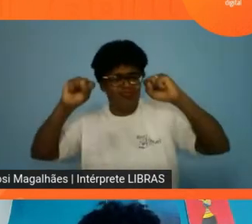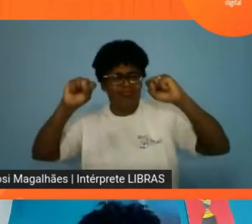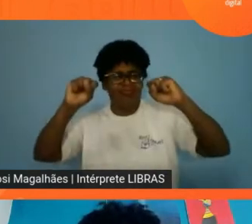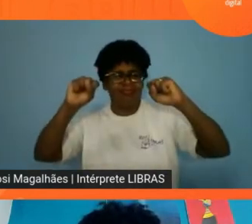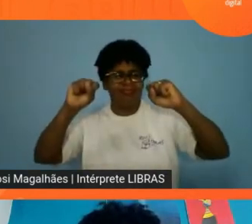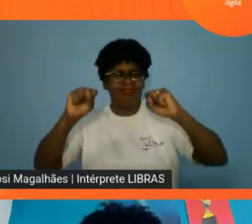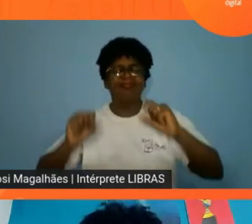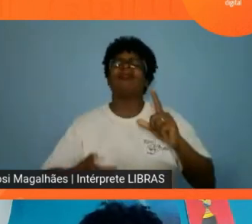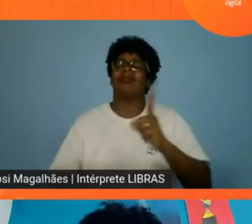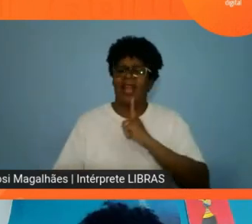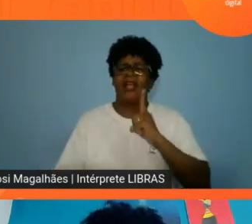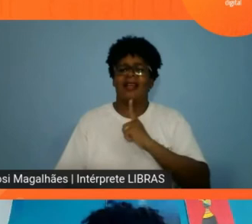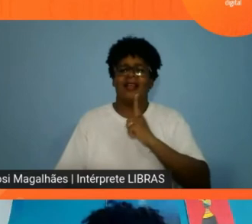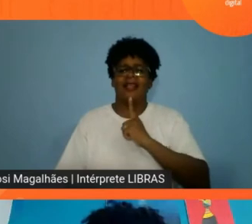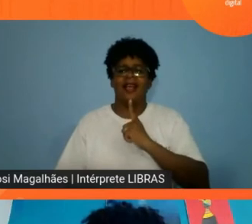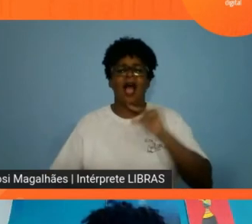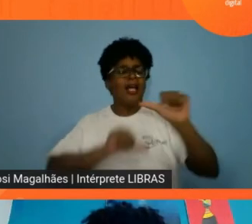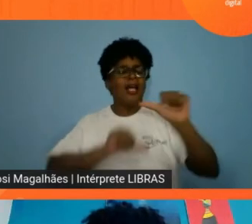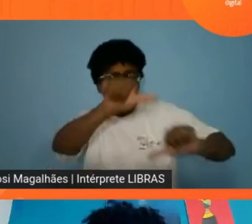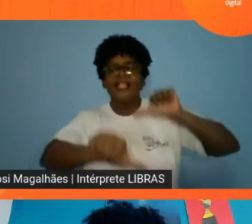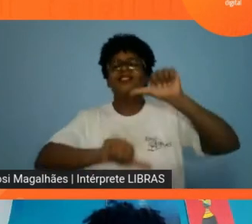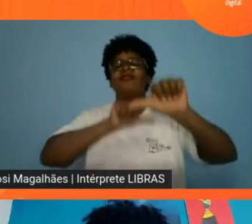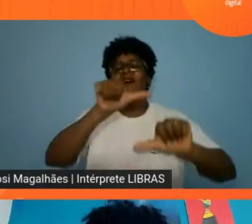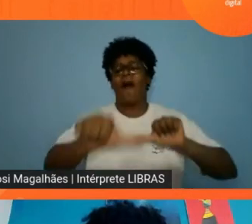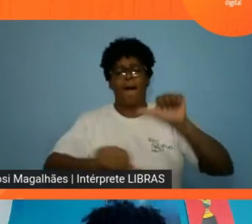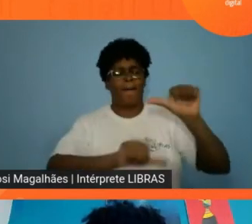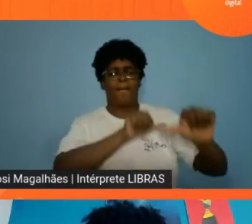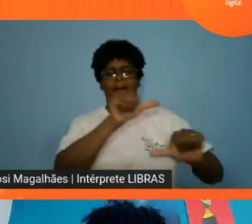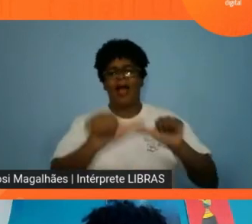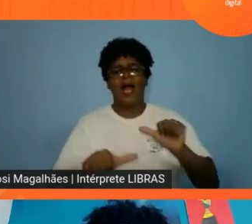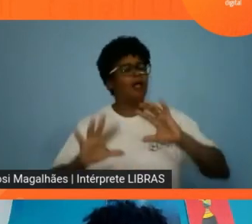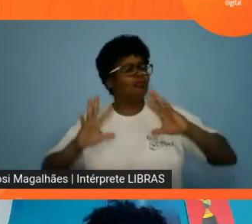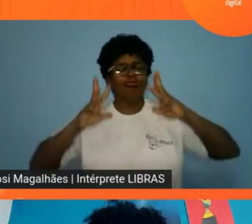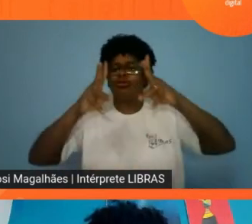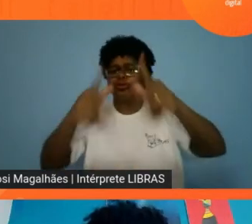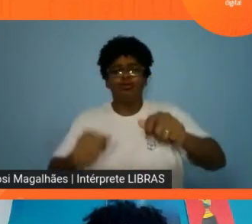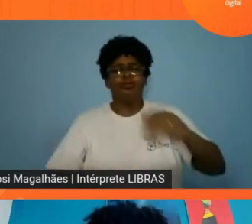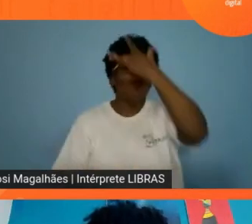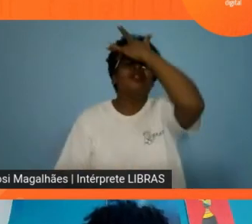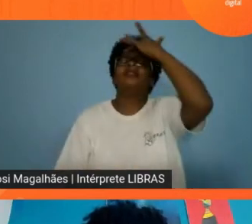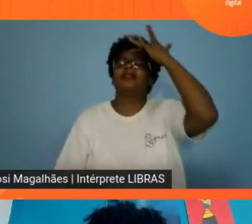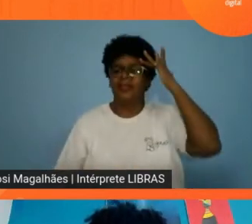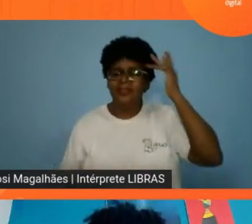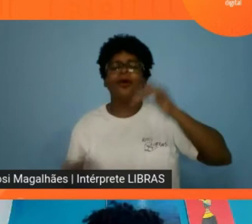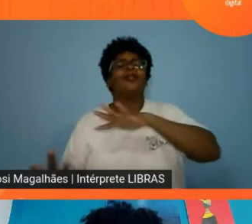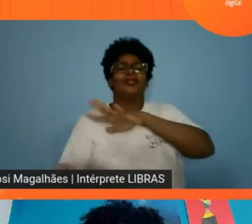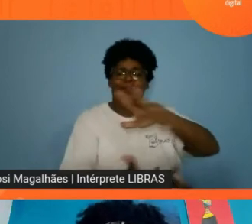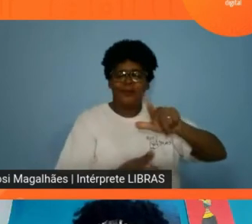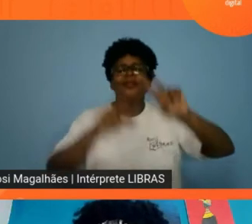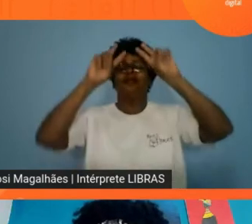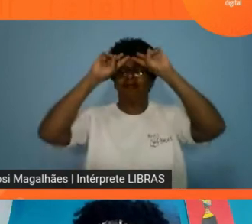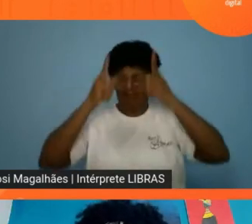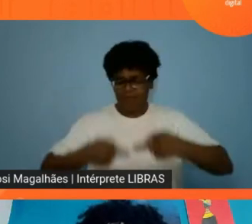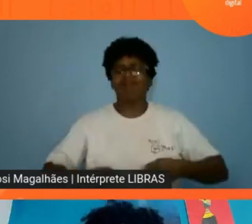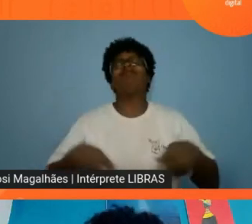Ela vem aí transformando o meio, porque o indivíduo, ele também é o que o